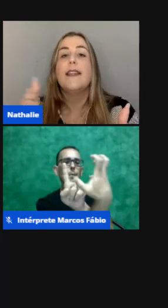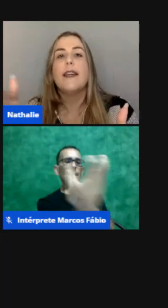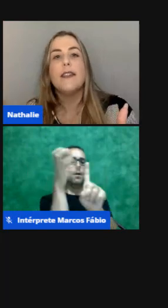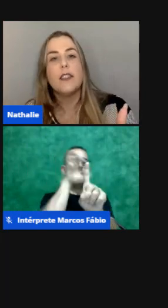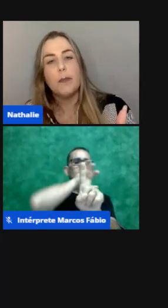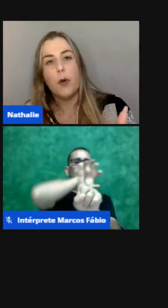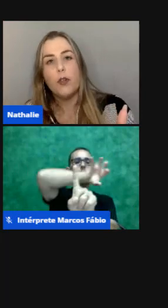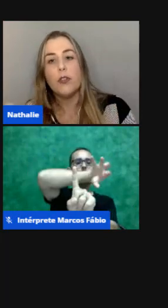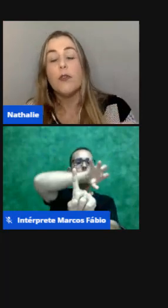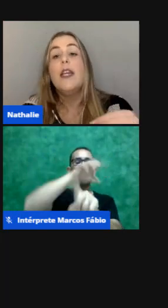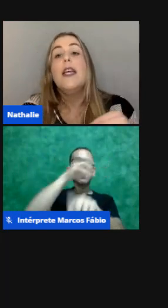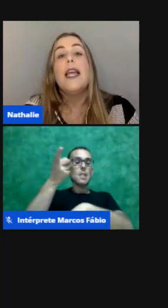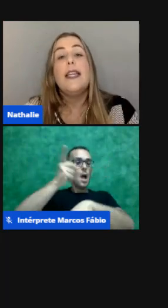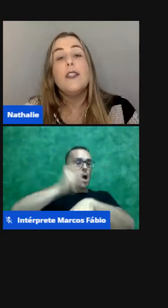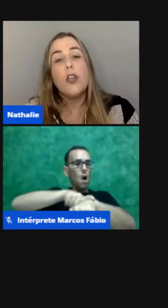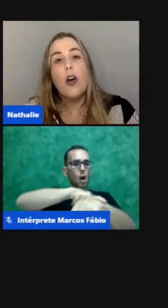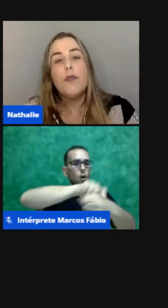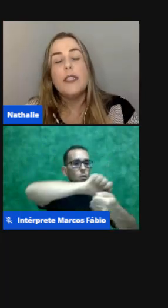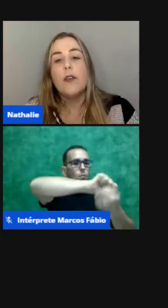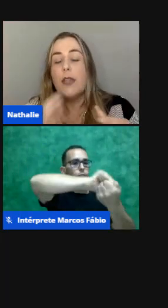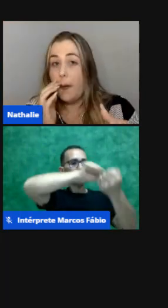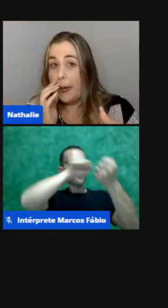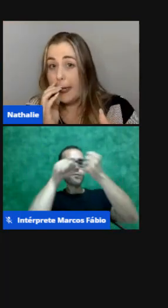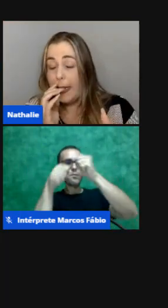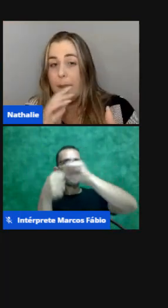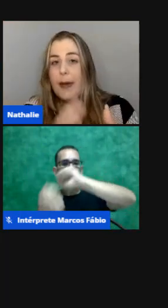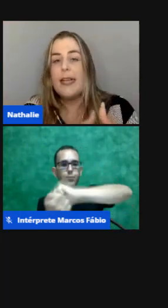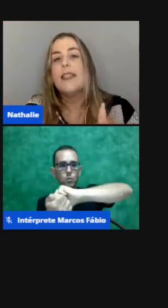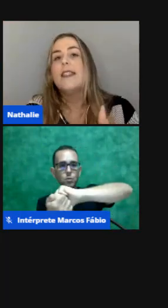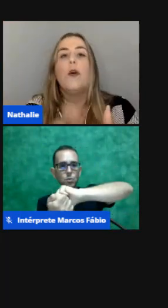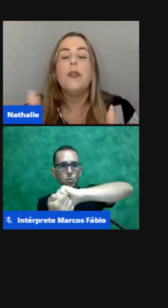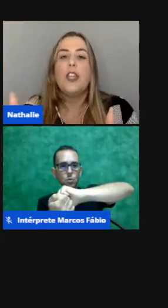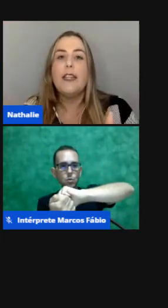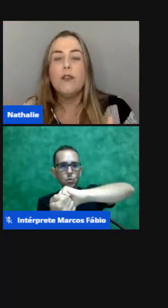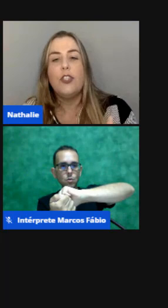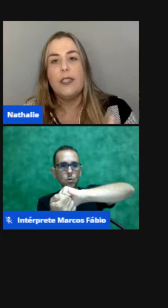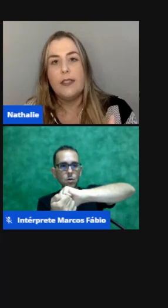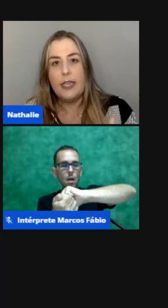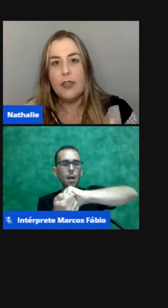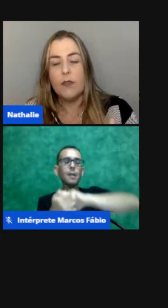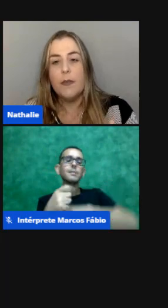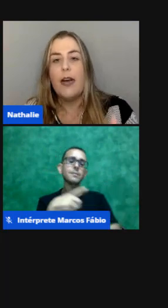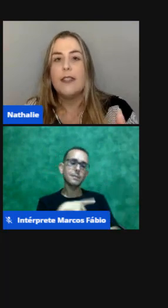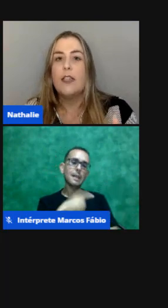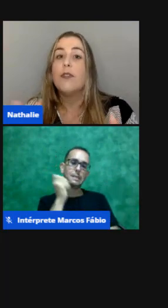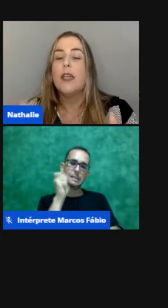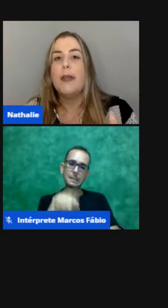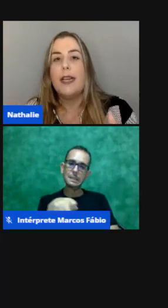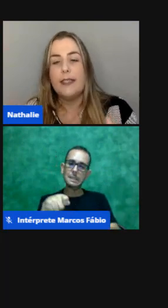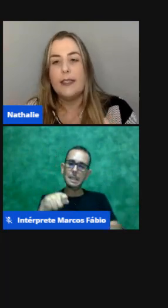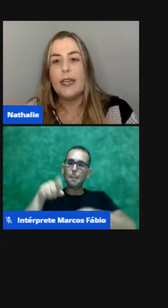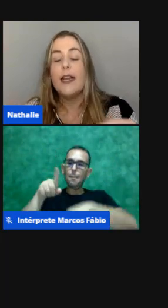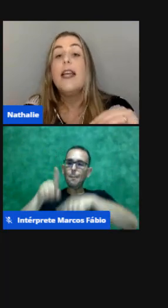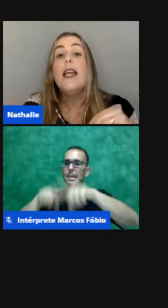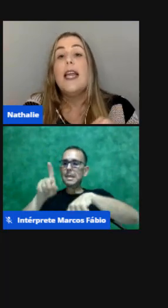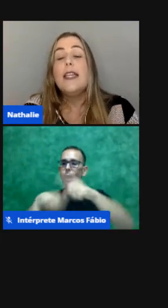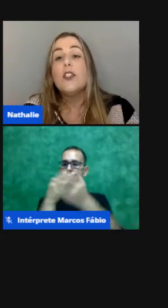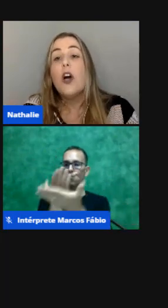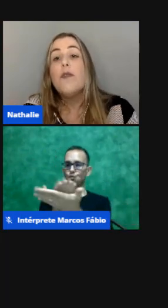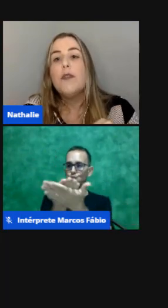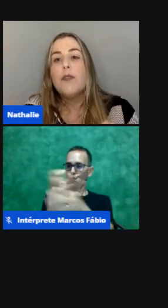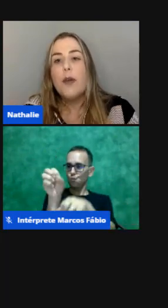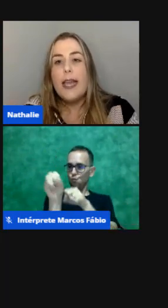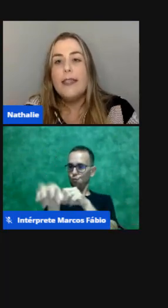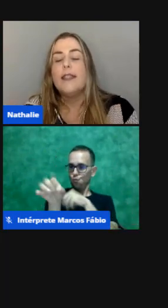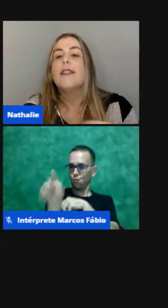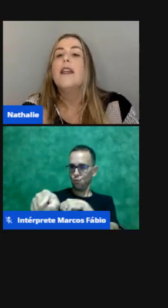que ele é transposto, ele sofre. Então, na hora que ele passa a ser objeto de ensino, a ser um saber a ensinar, ele